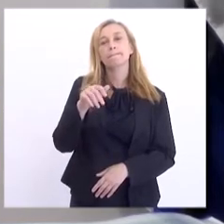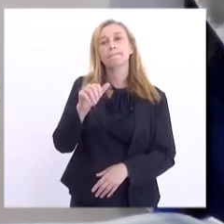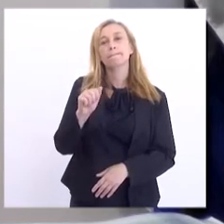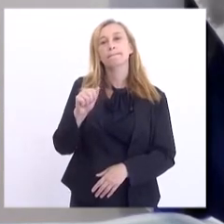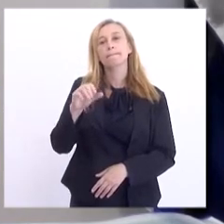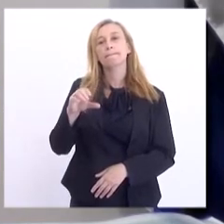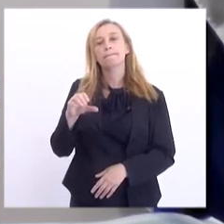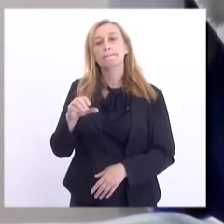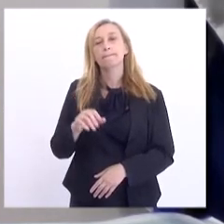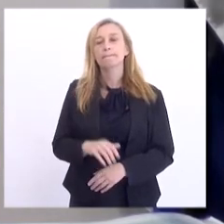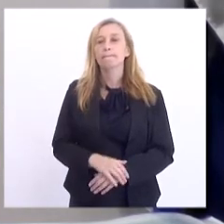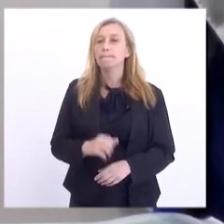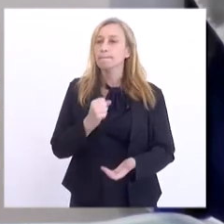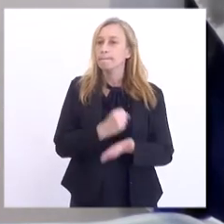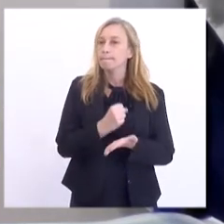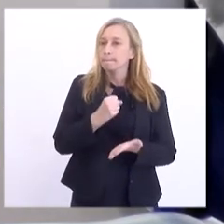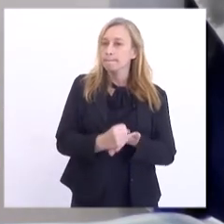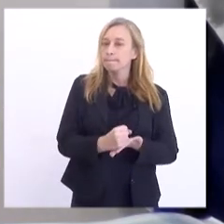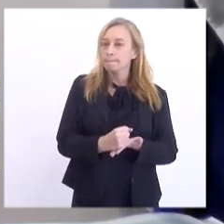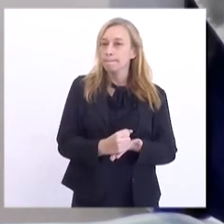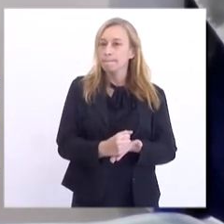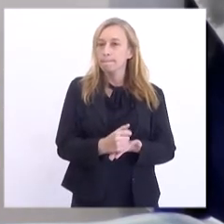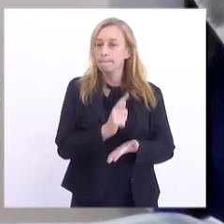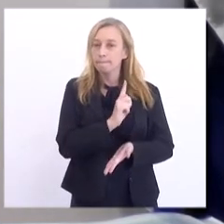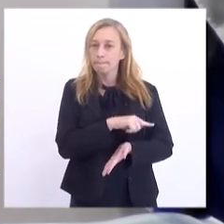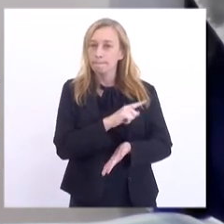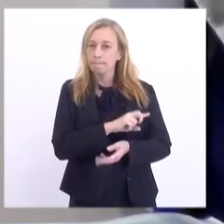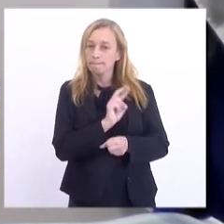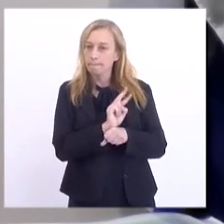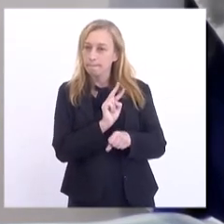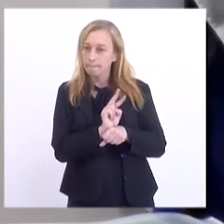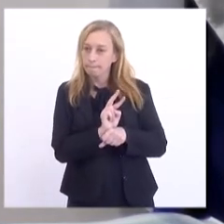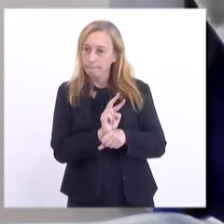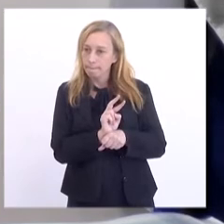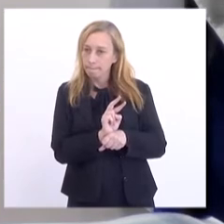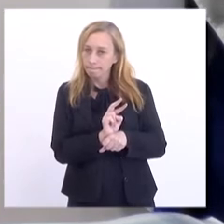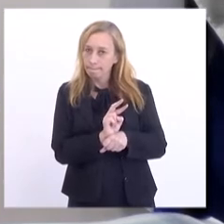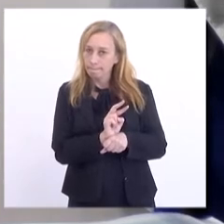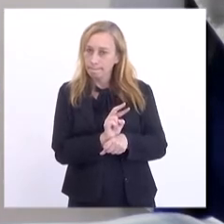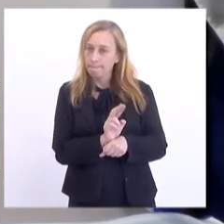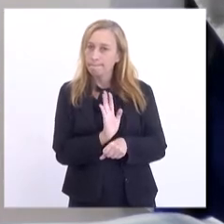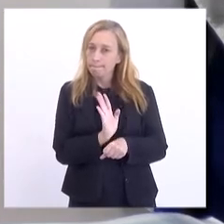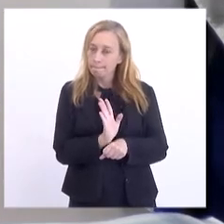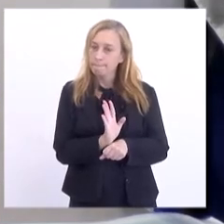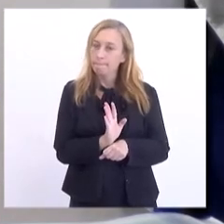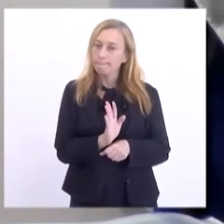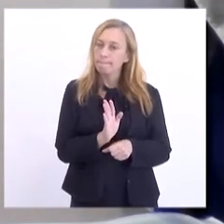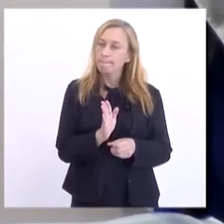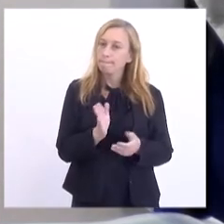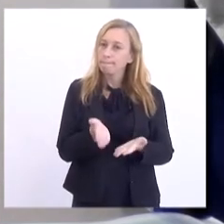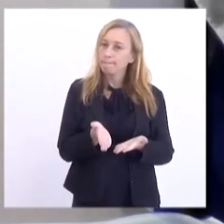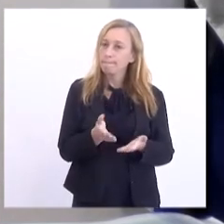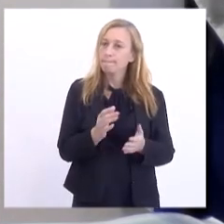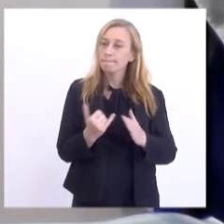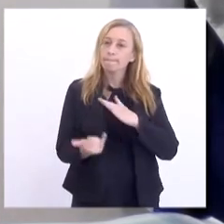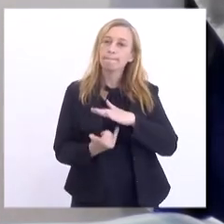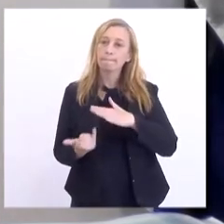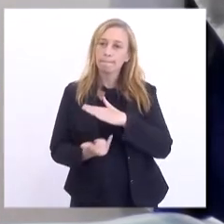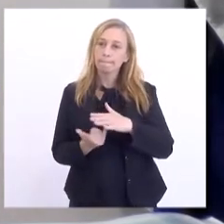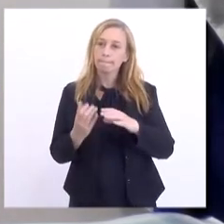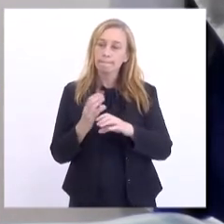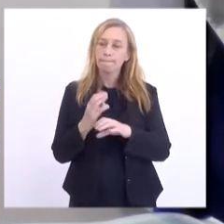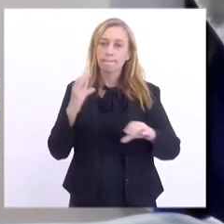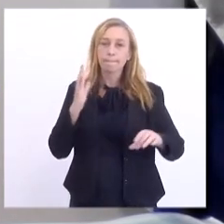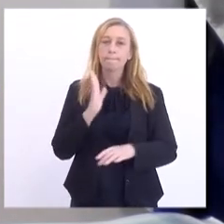vai contratar gerenciamento supervisões até o Instituto de Engenharia